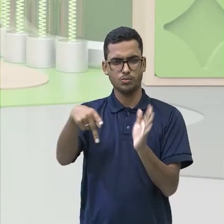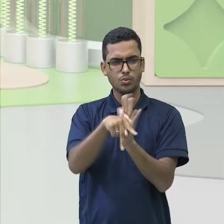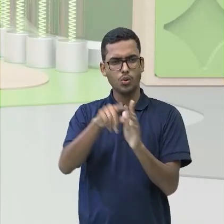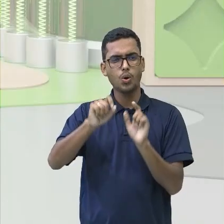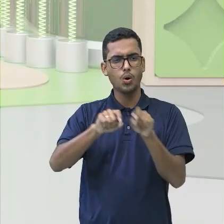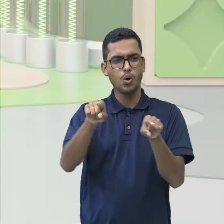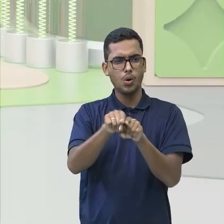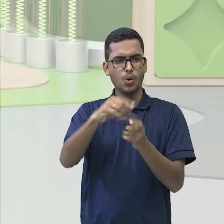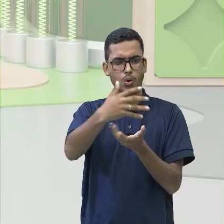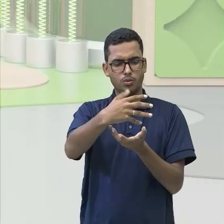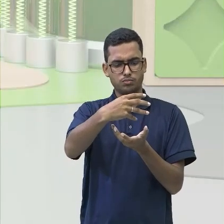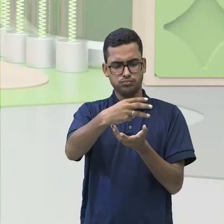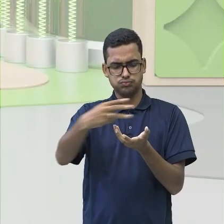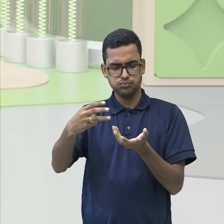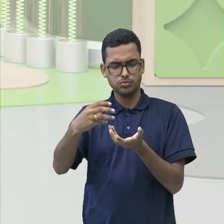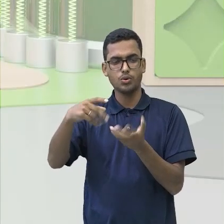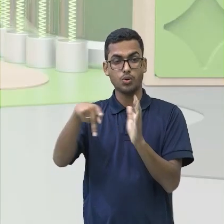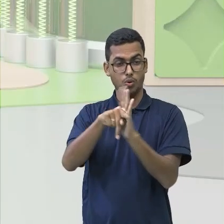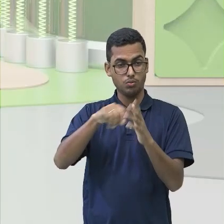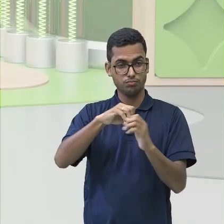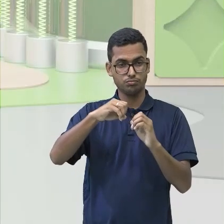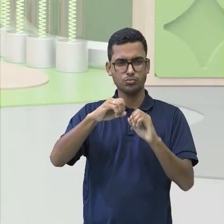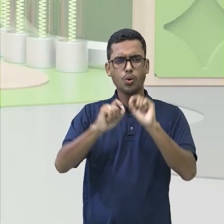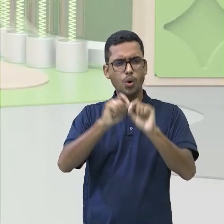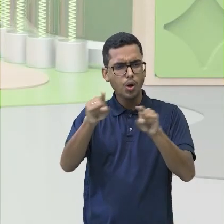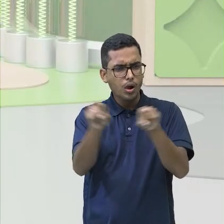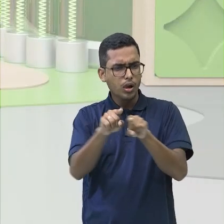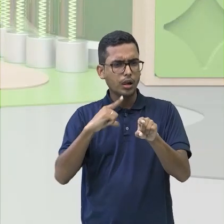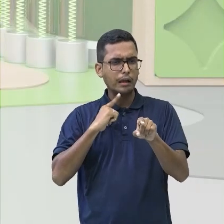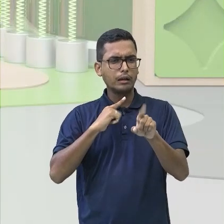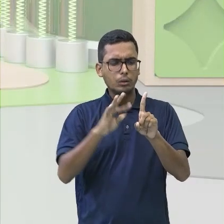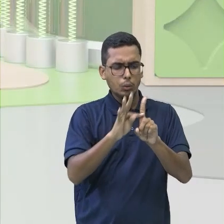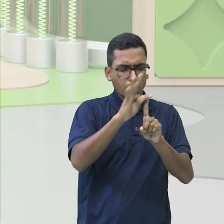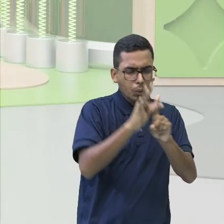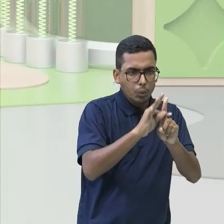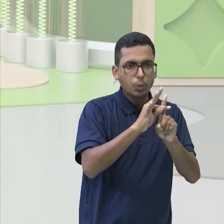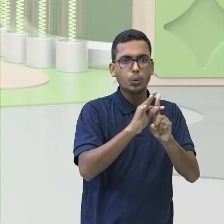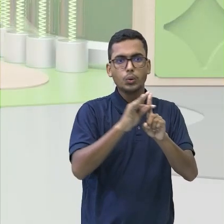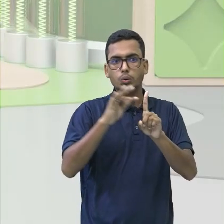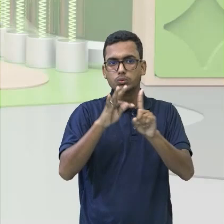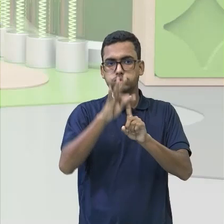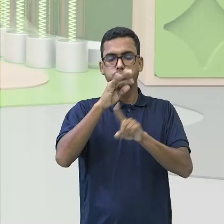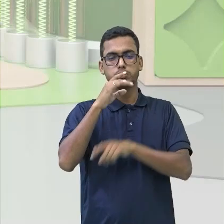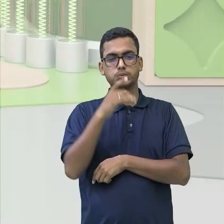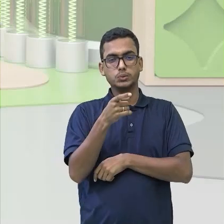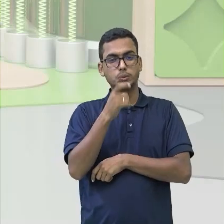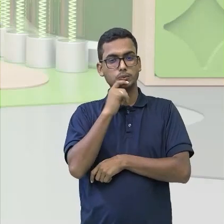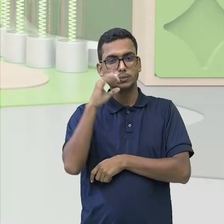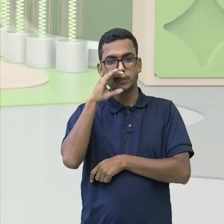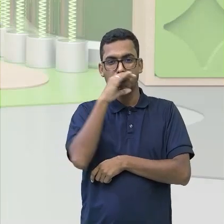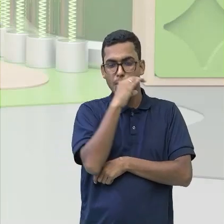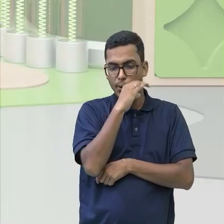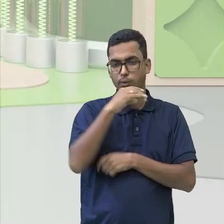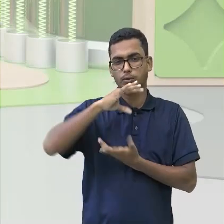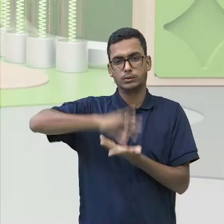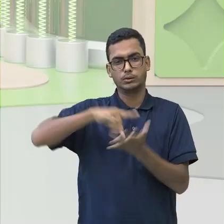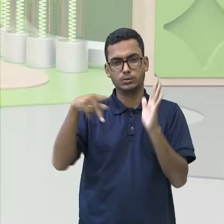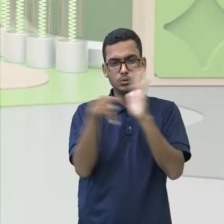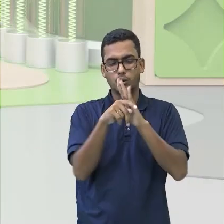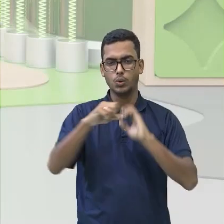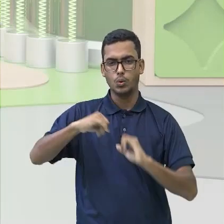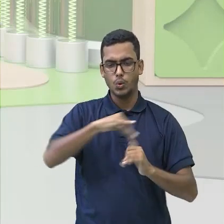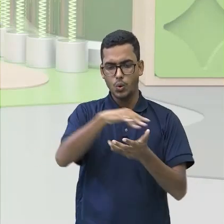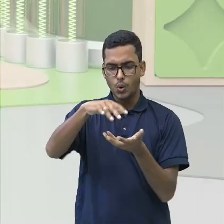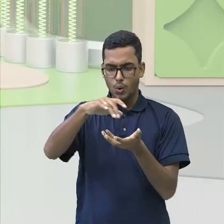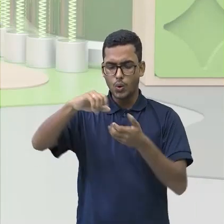da região com maiores temperaturas do planeta, onde os raios solares atingem a superfície perpendicularmente, ou seja, os